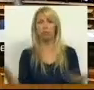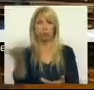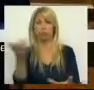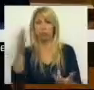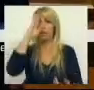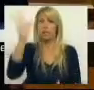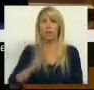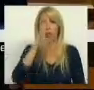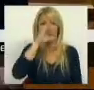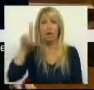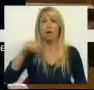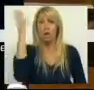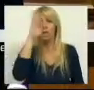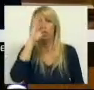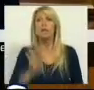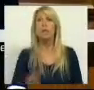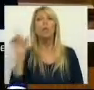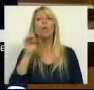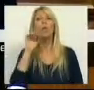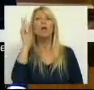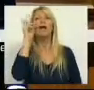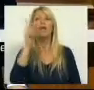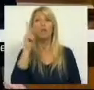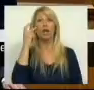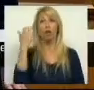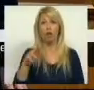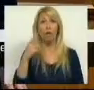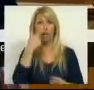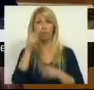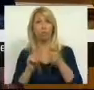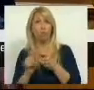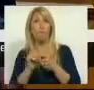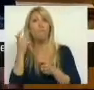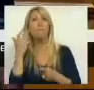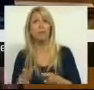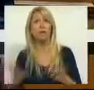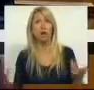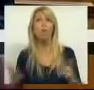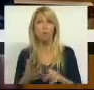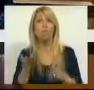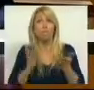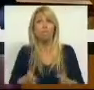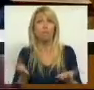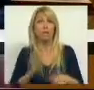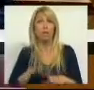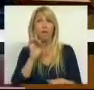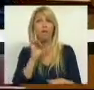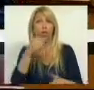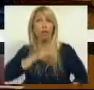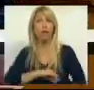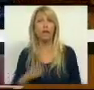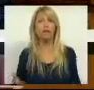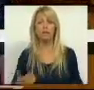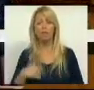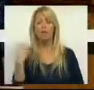também sabe, que a qualidade de vida dos reformados e dos pensionistas está muito dependente do montante das suas pensões. Mas também todos sabemos que uma